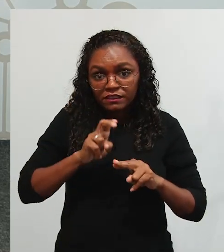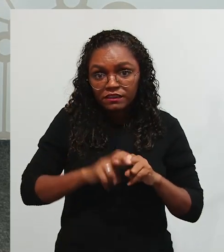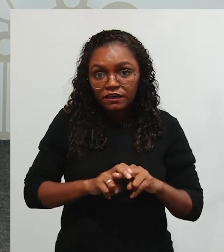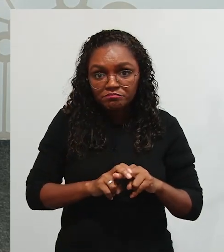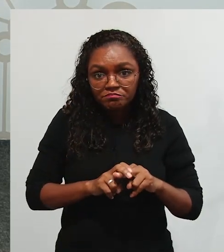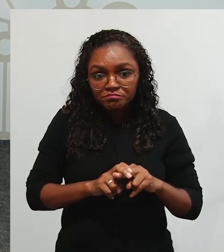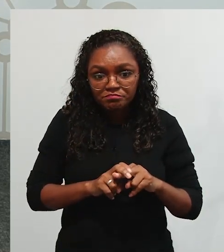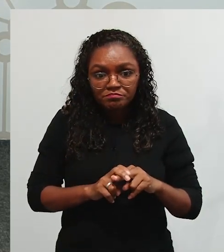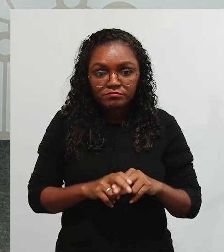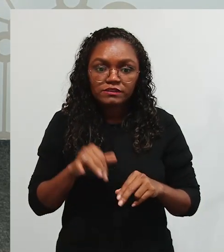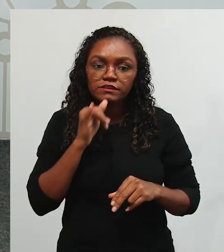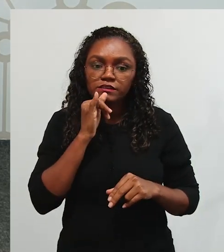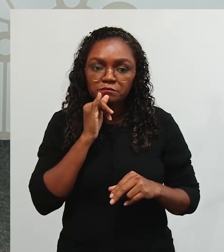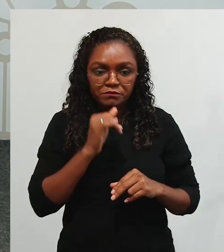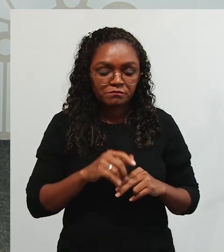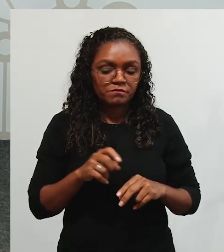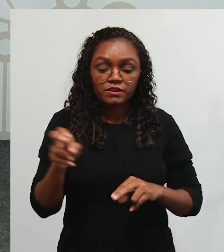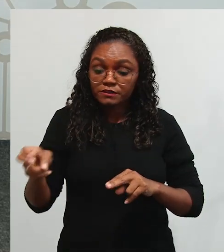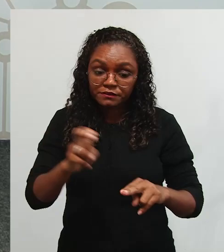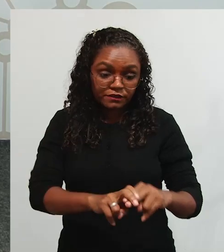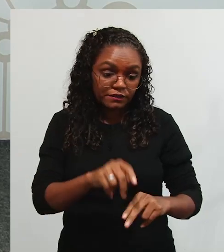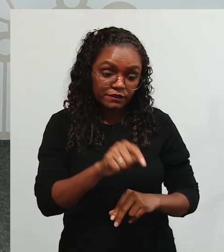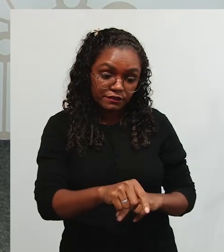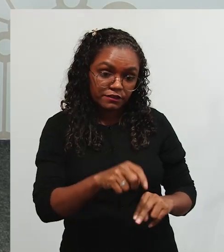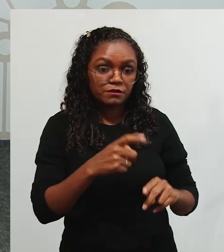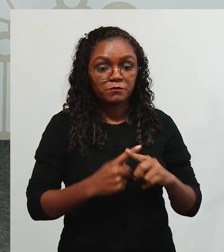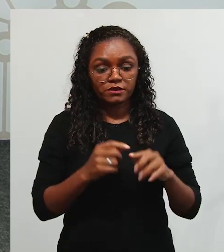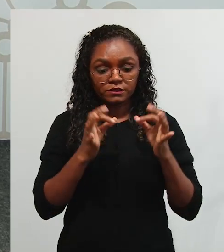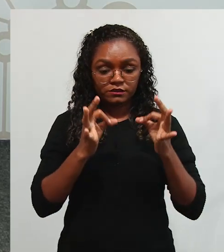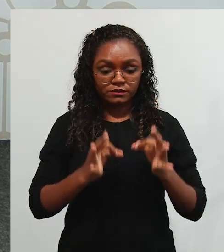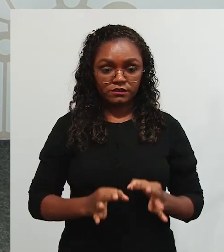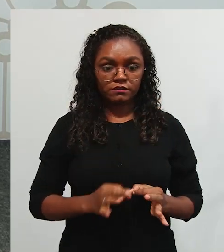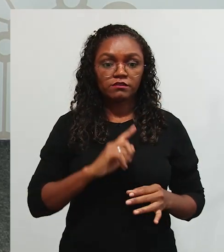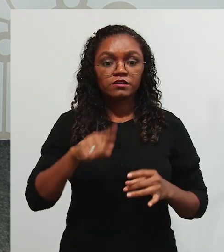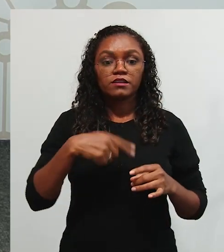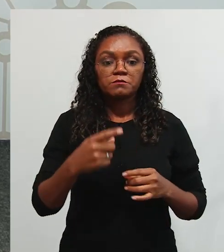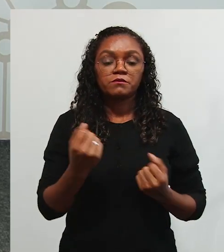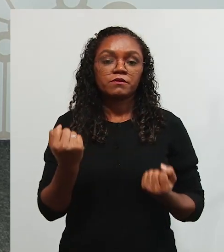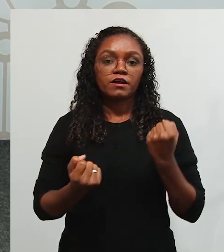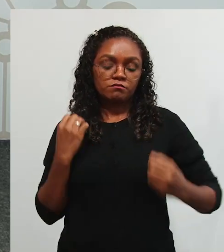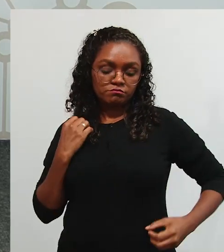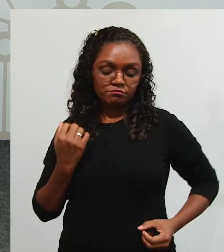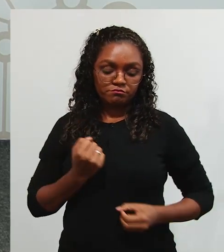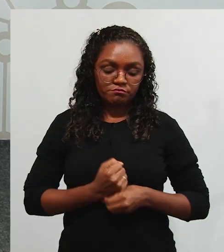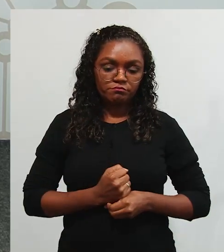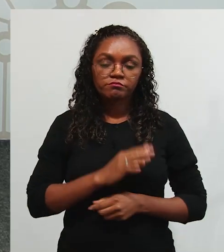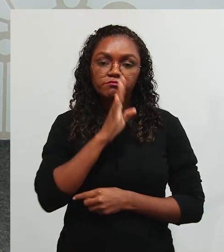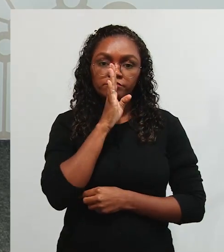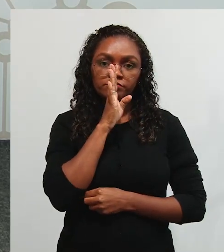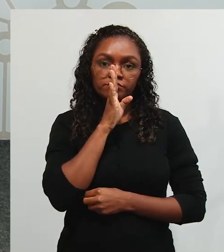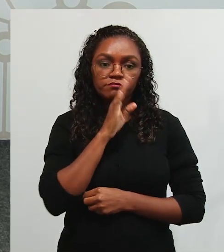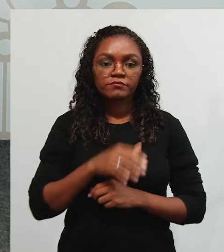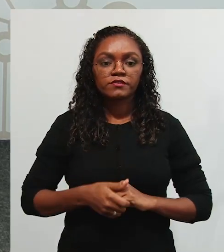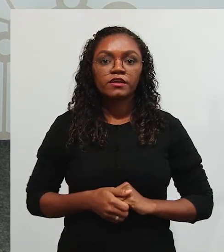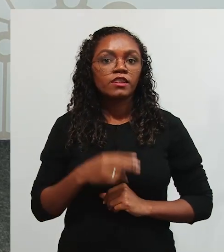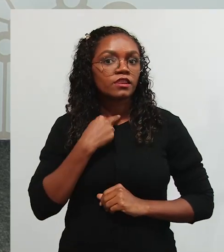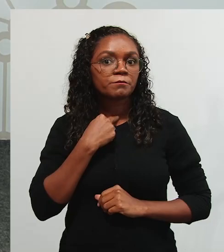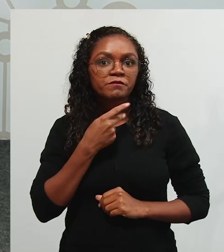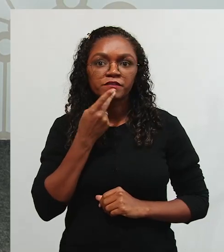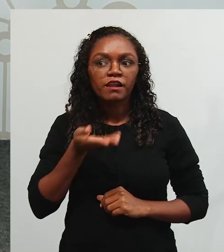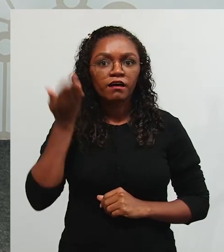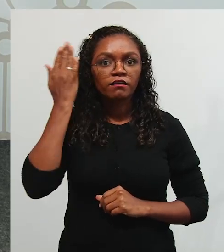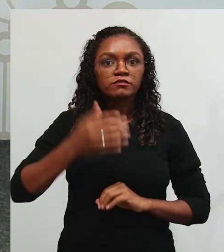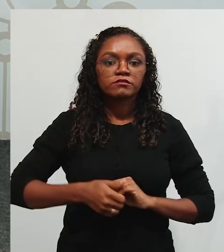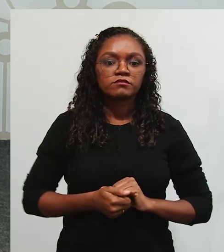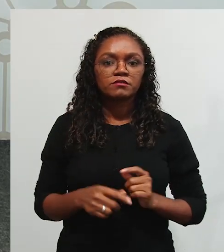Se enquadra aqui, porque agora você tem que sentar na cadeira para ficar todo mundo direitinho. Depois vai para o carro, tem que botar o cinto, ficar quietinho aqui. Não pode falar alto, porque